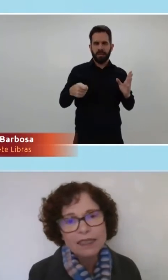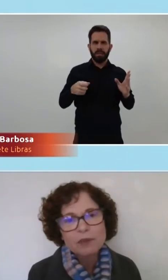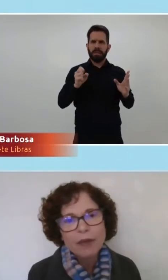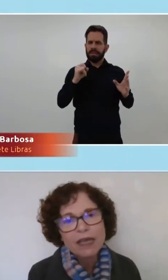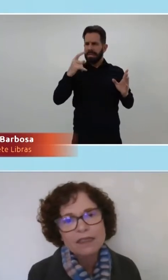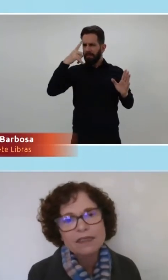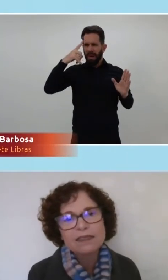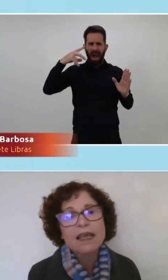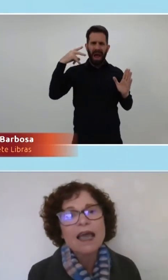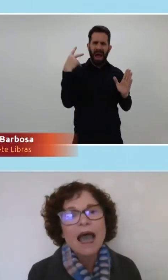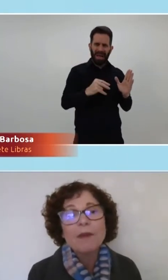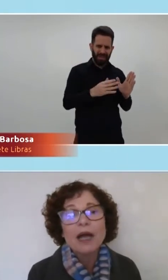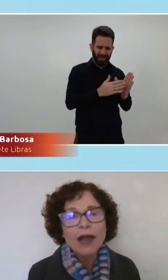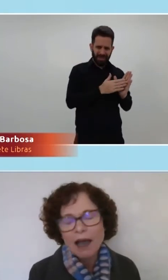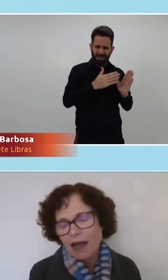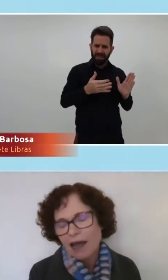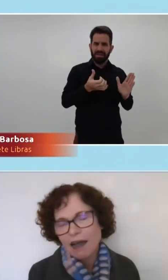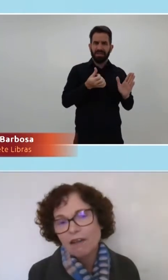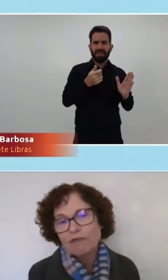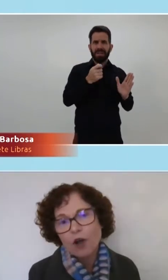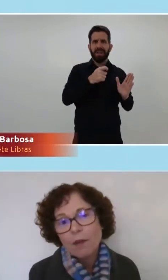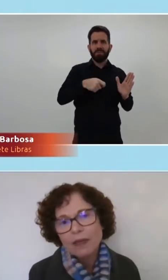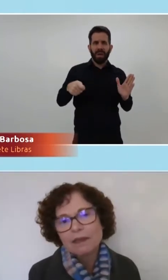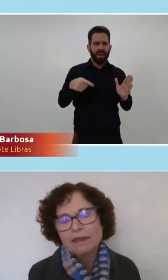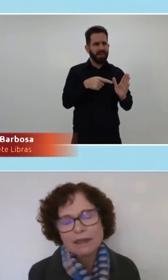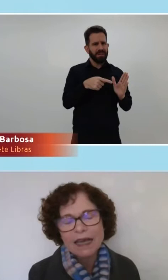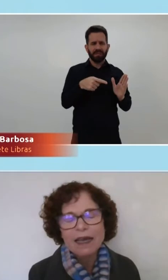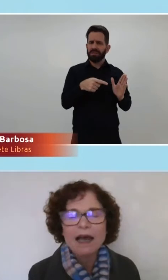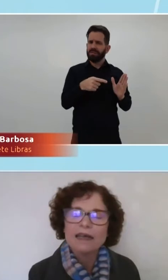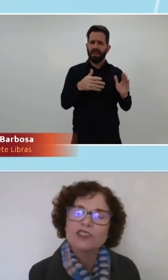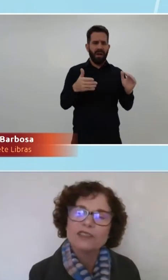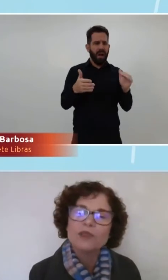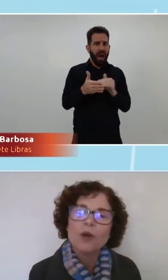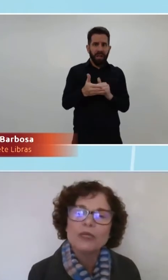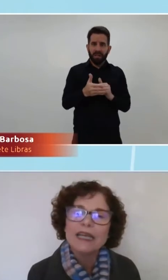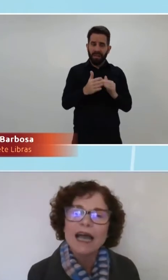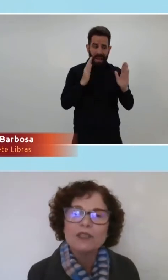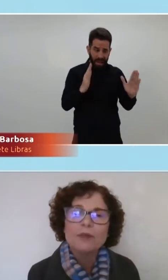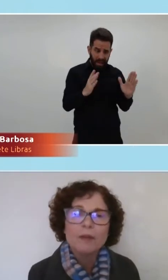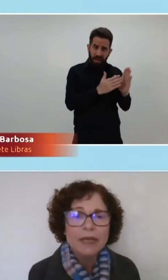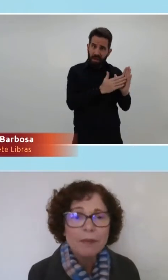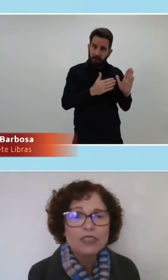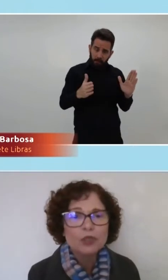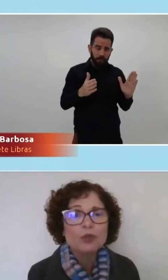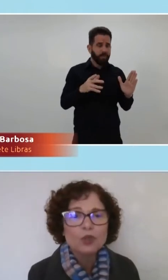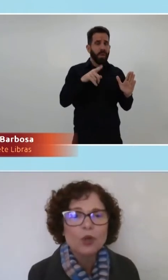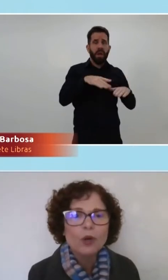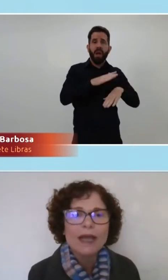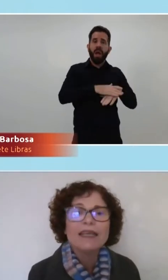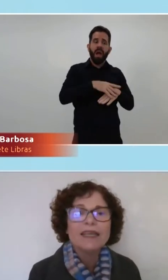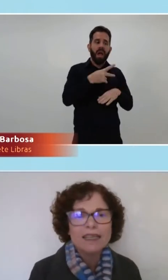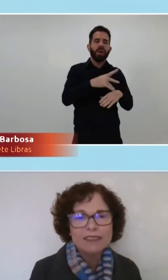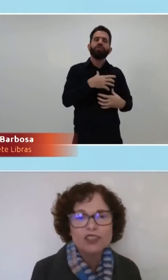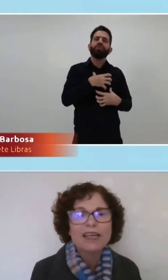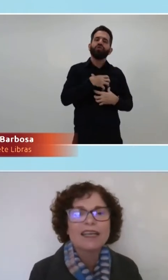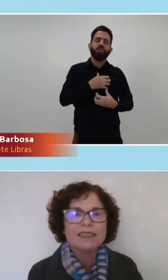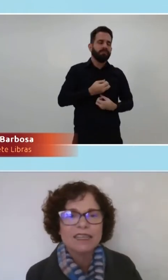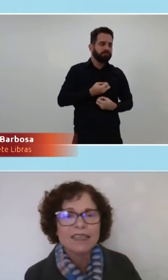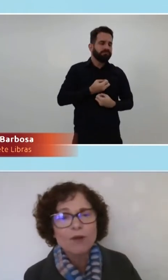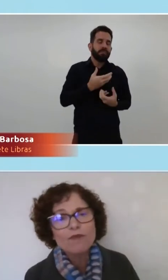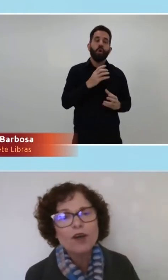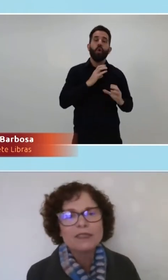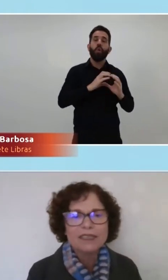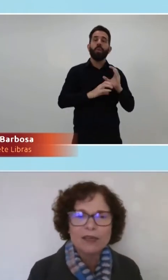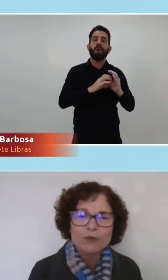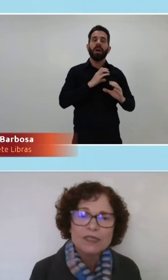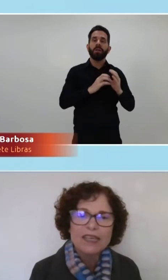até 6 meses, a forma, né, de se comunicar do bebê é a partir do choro. É ali que ele indica que se ele está